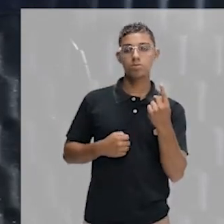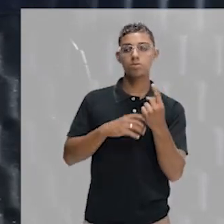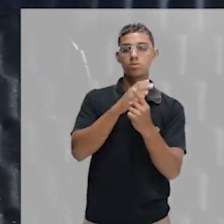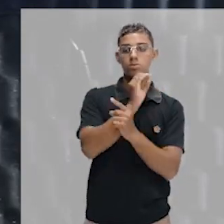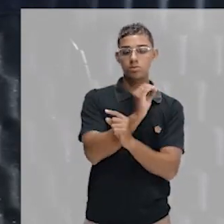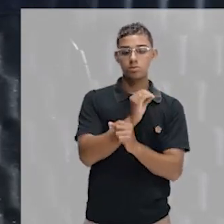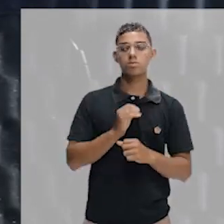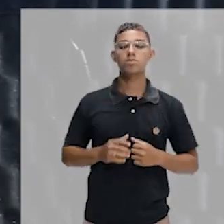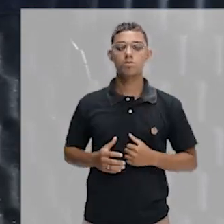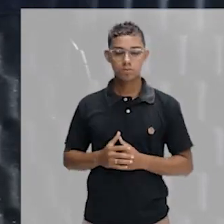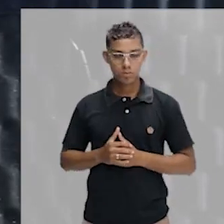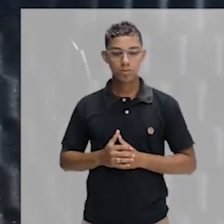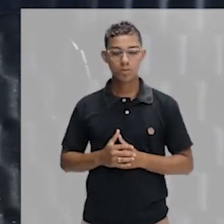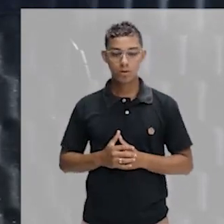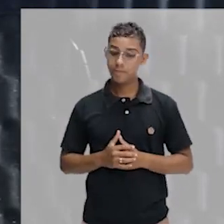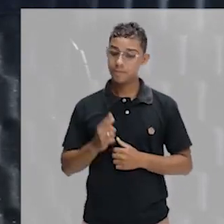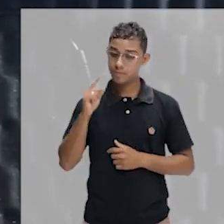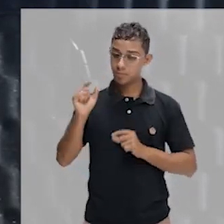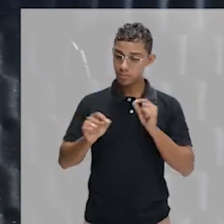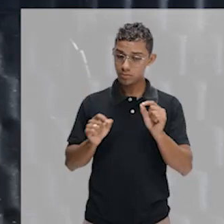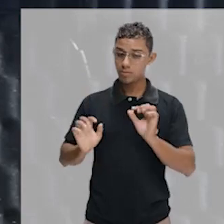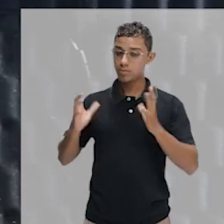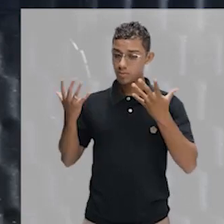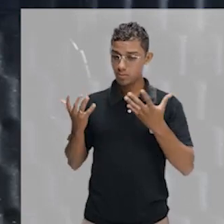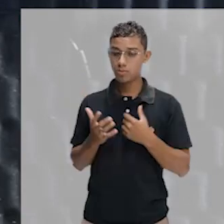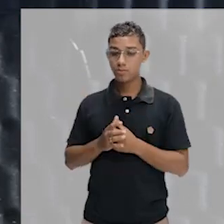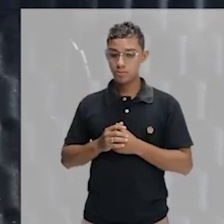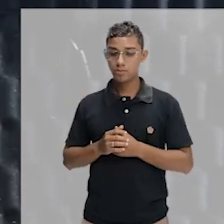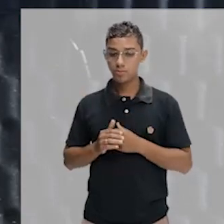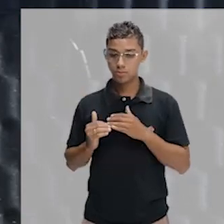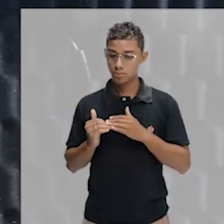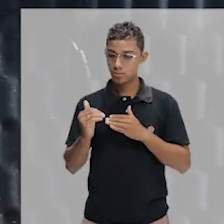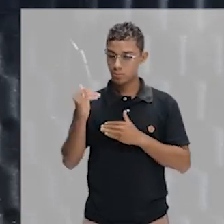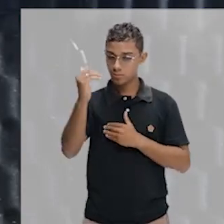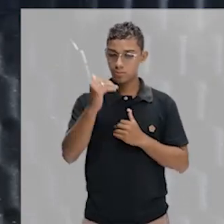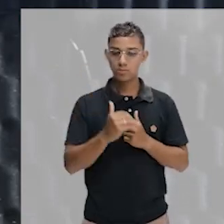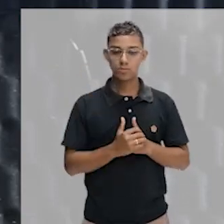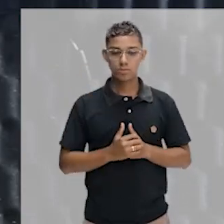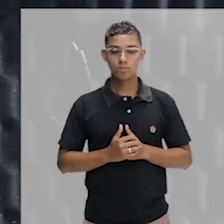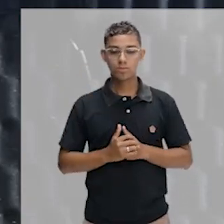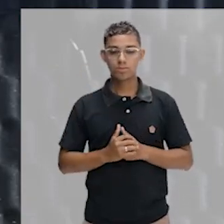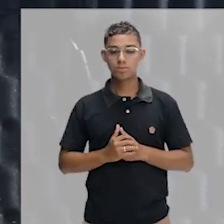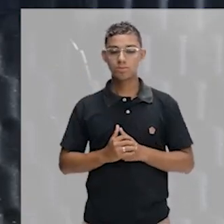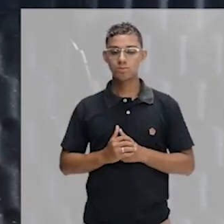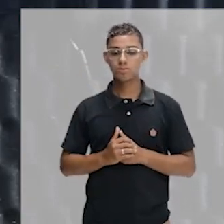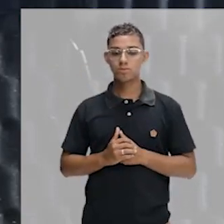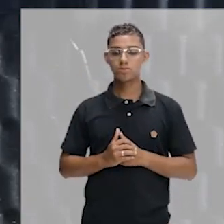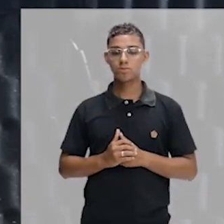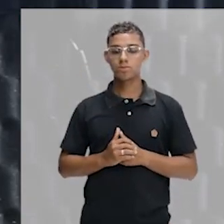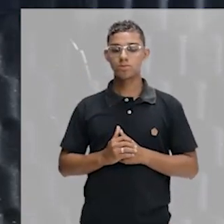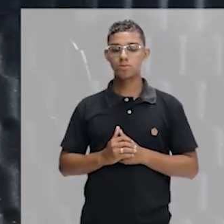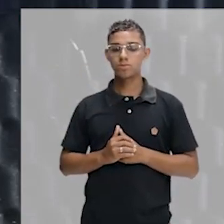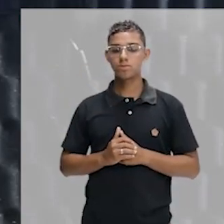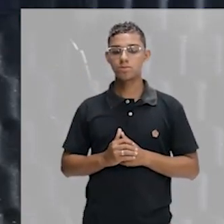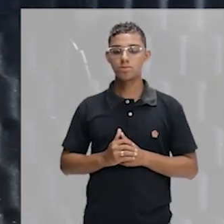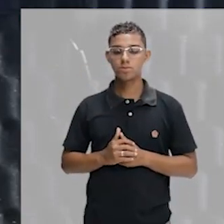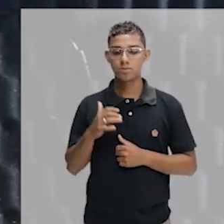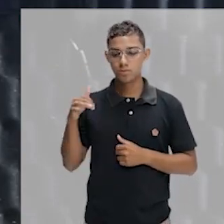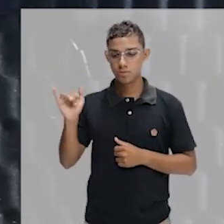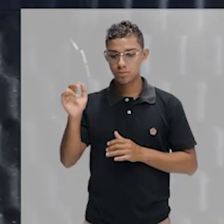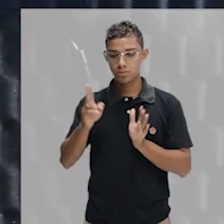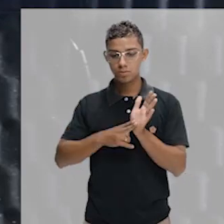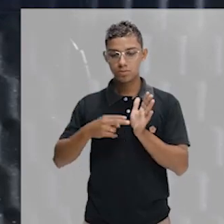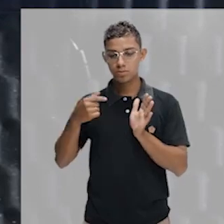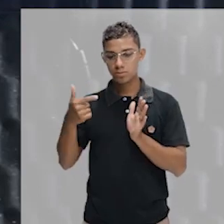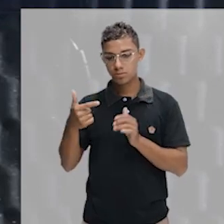para o gráfico que tá aqui com a linha continua tá a curva continua na linha eu tenho o Y igual